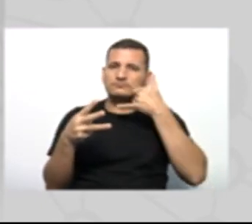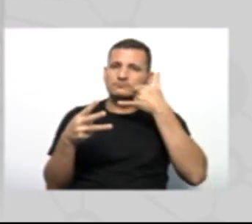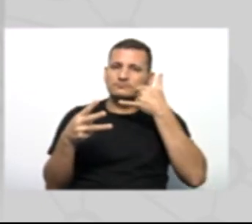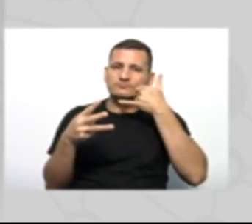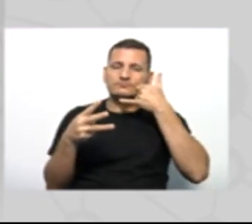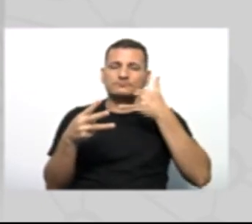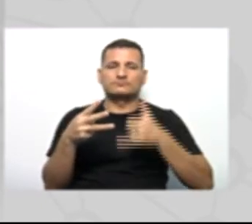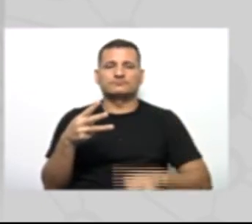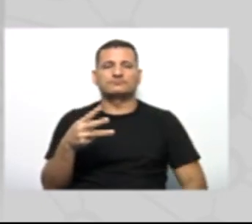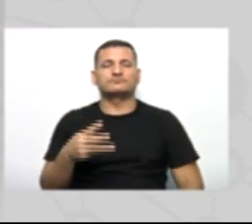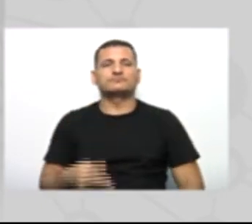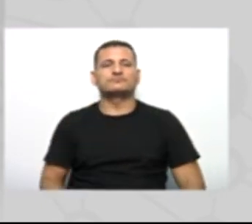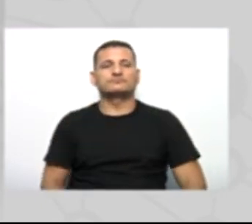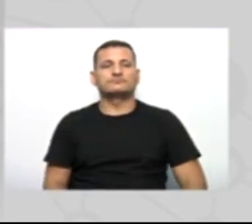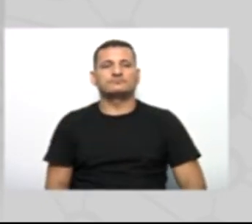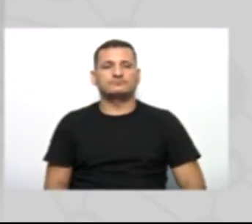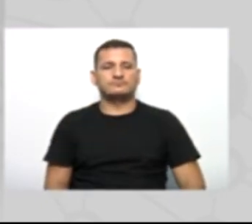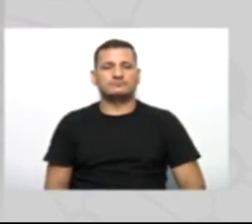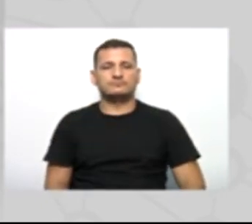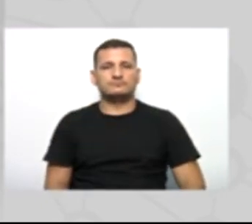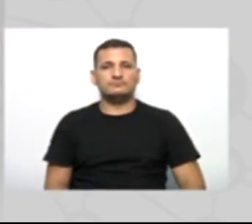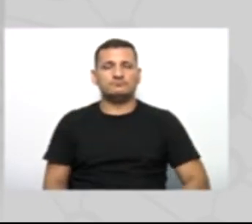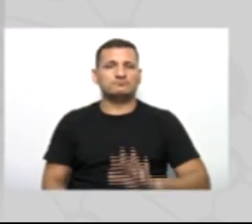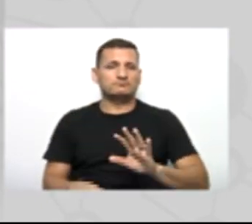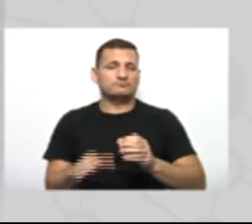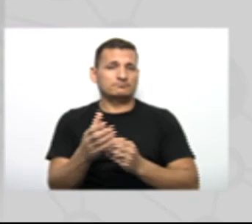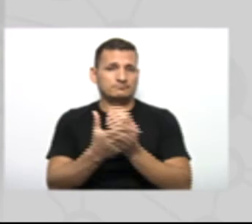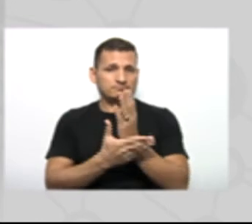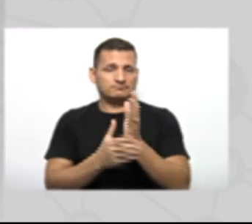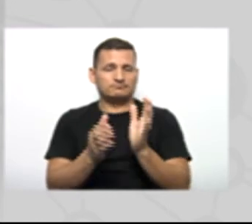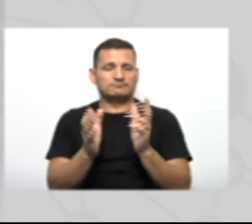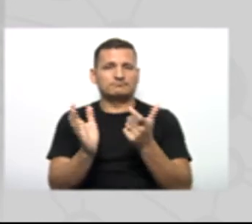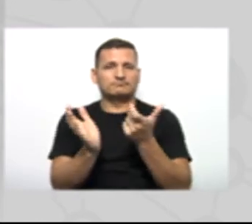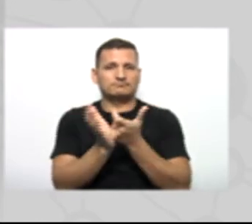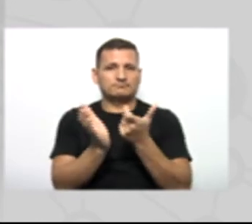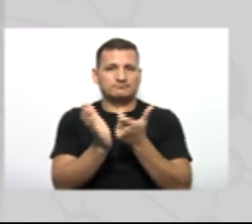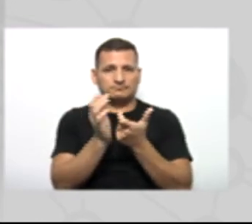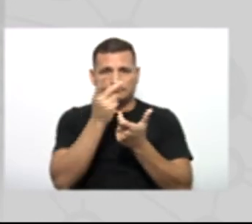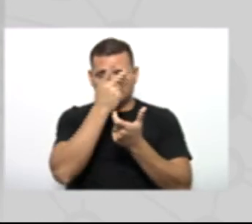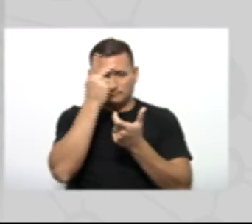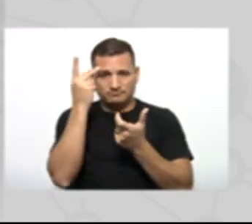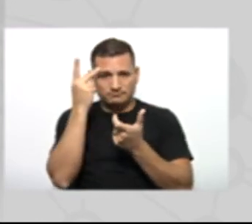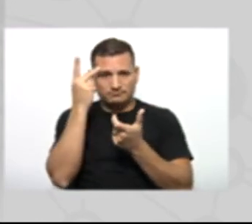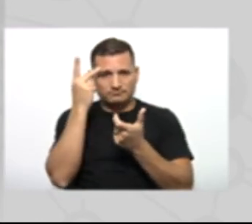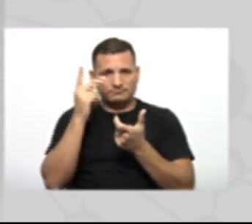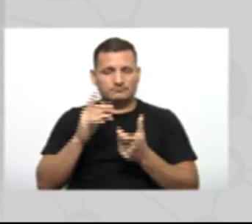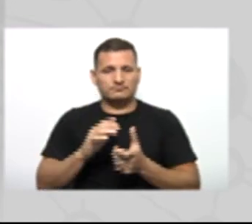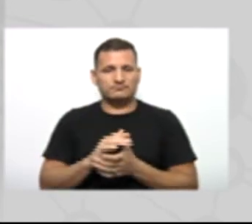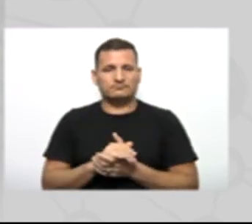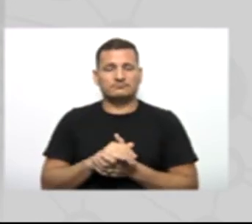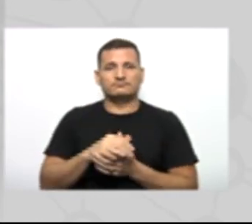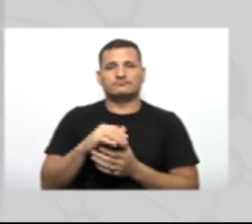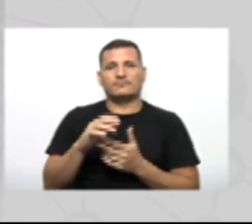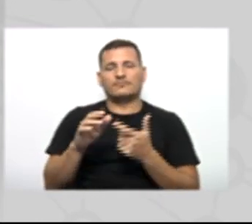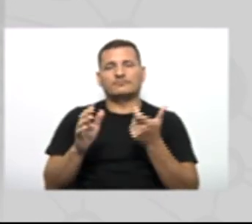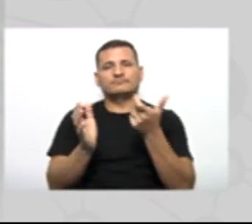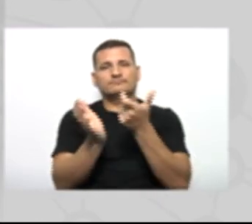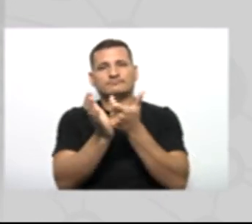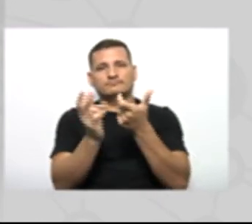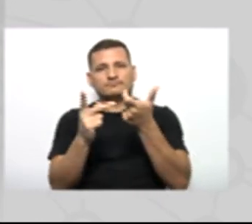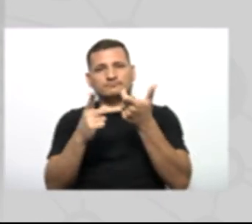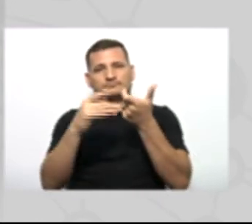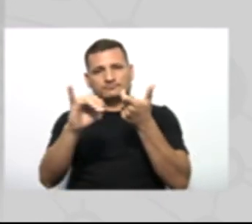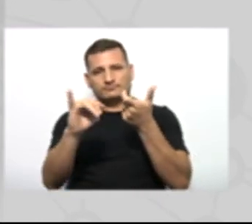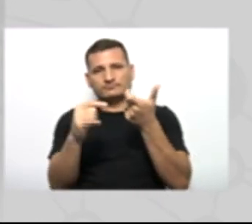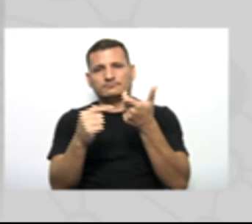telefone. Beleza, beleza. Criamos aqui a nossa classe pessoa, que é a nossa classe pai. Não